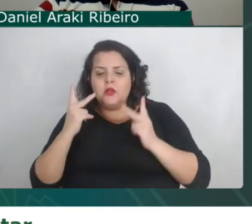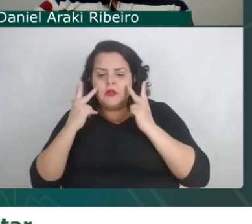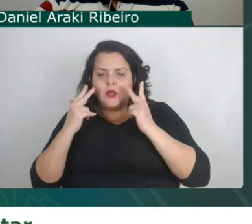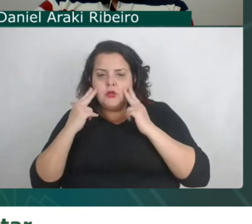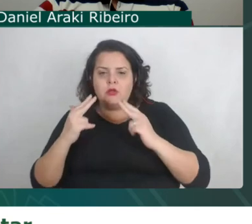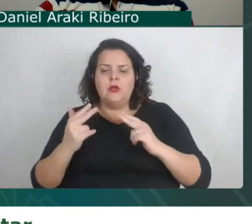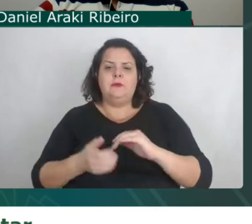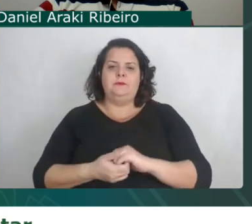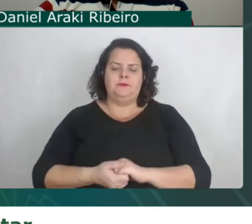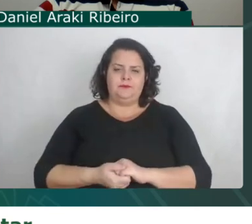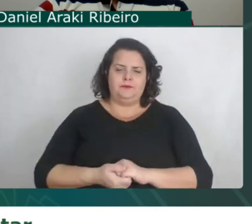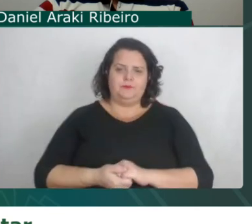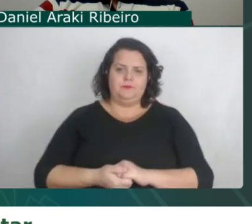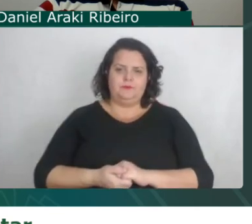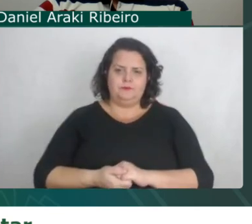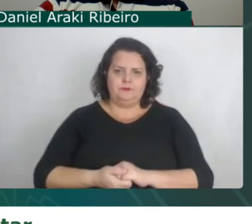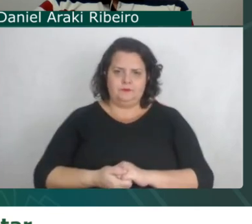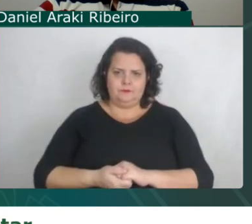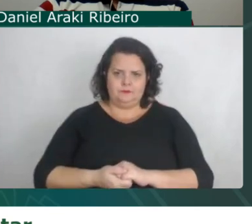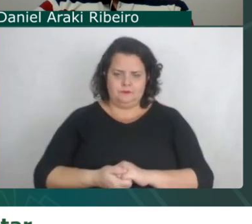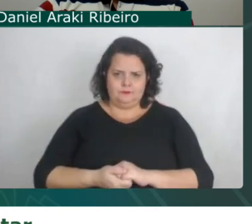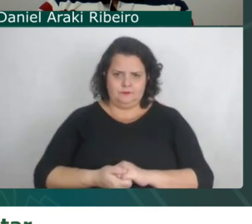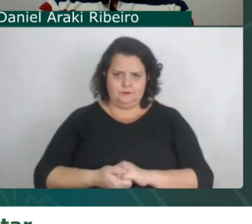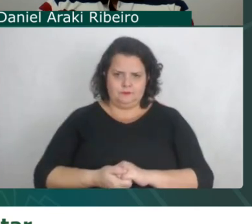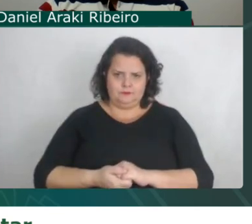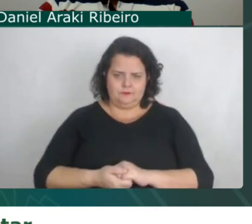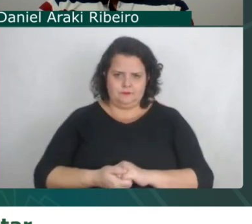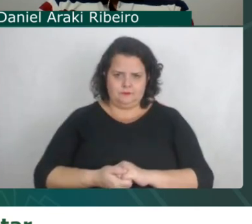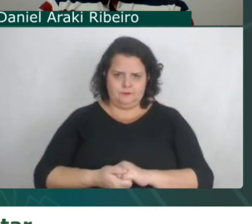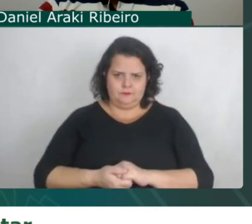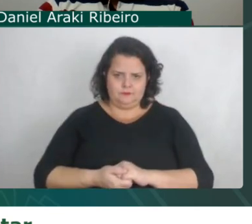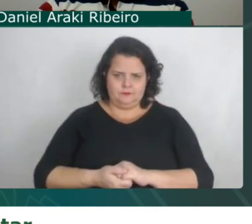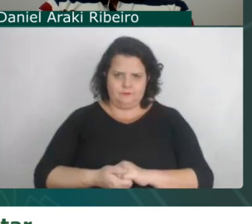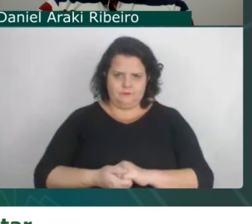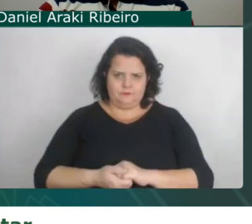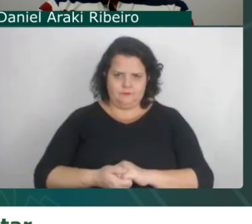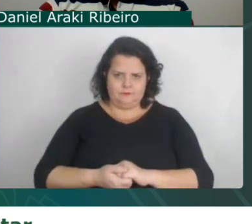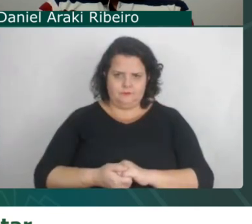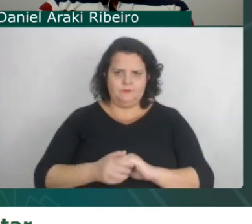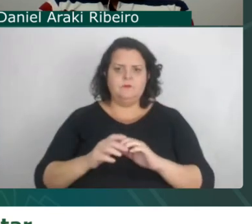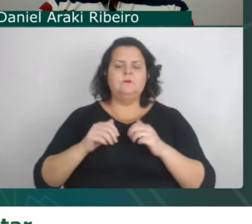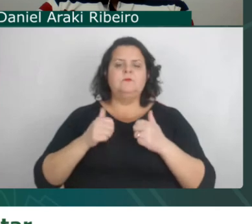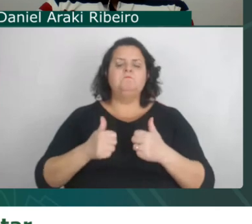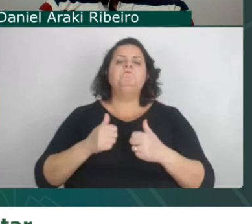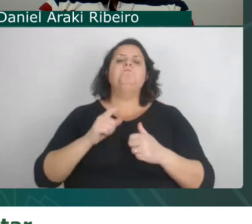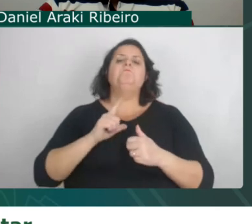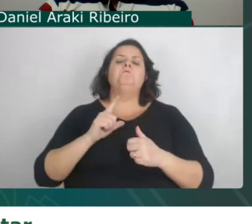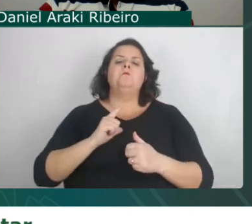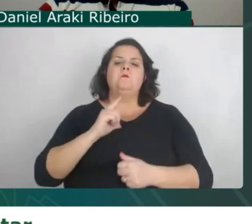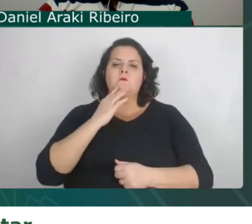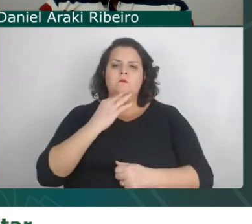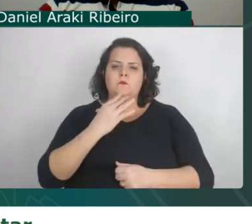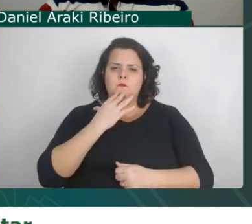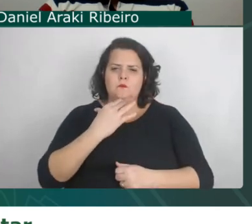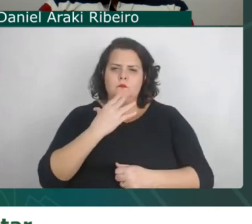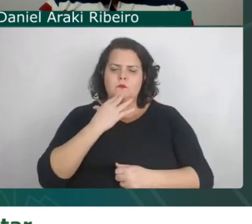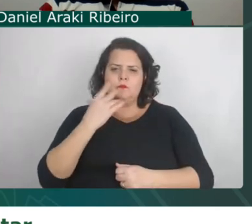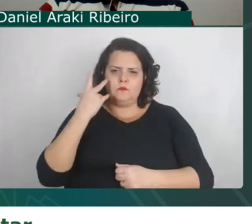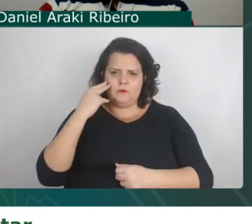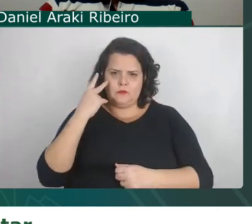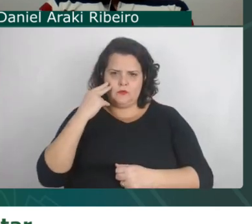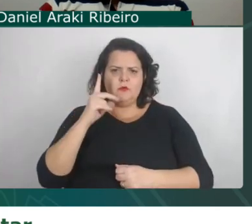Gustavo, eu não sei se entendi a sua pergunta, mas a questão dos corantes naturais já tem muitos estudos